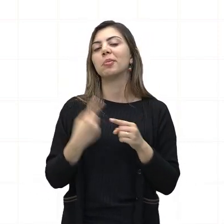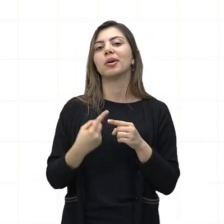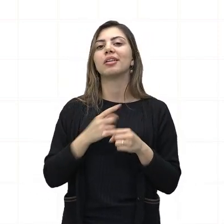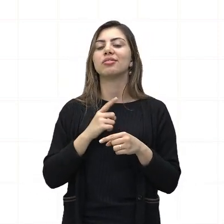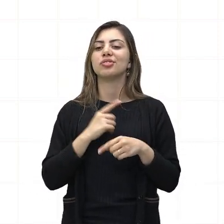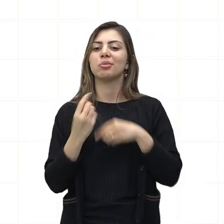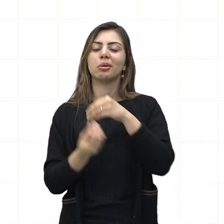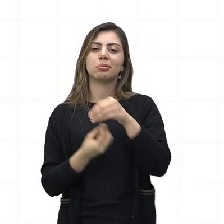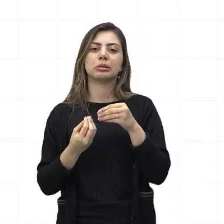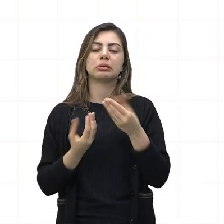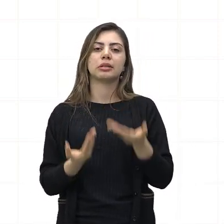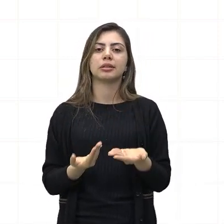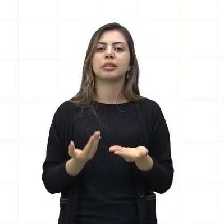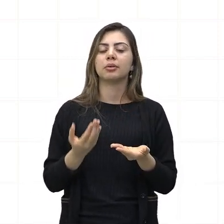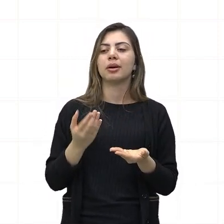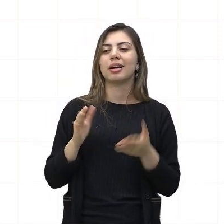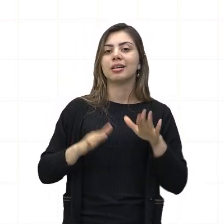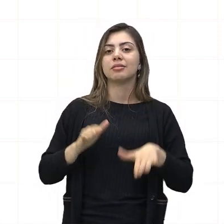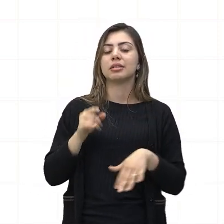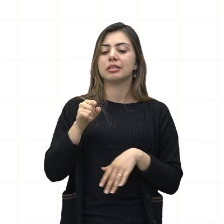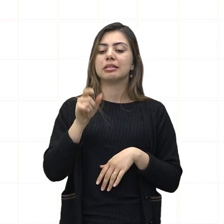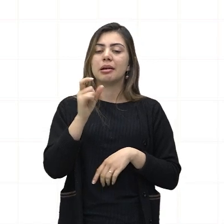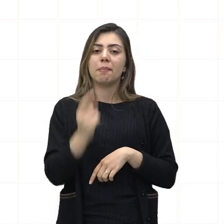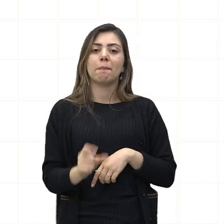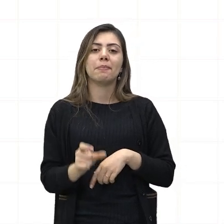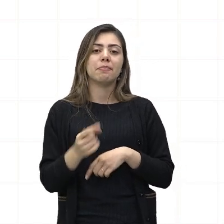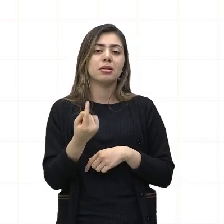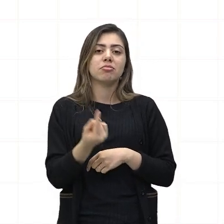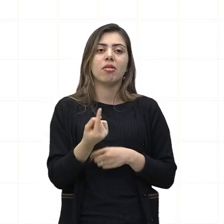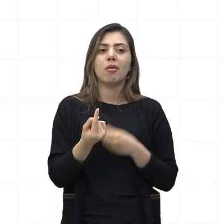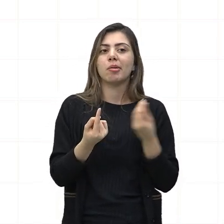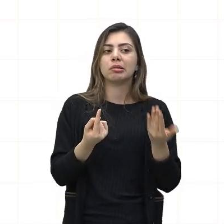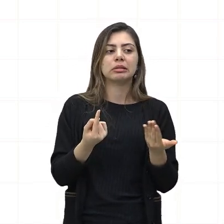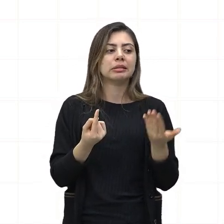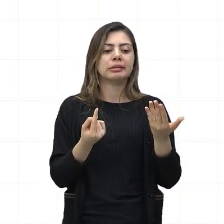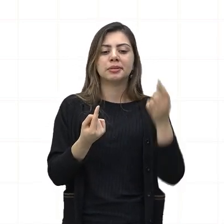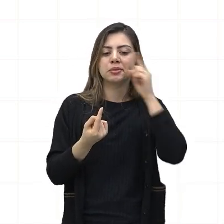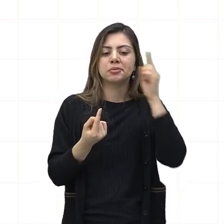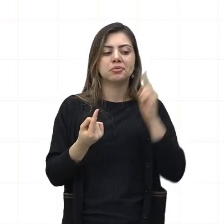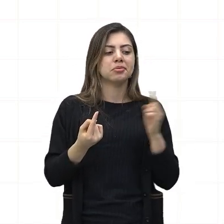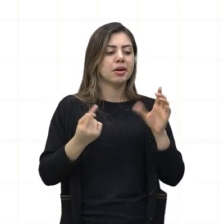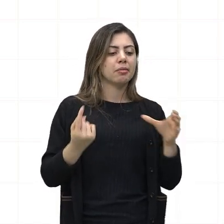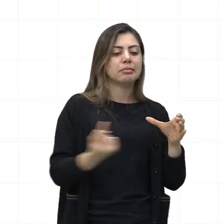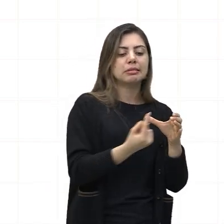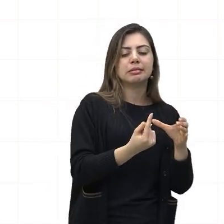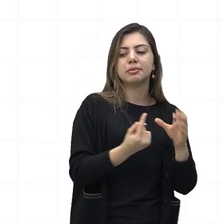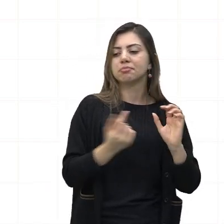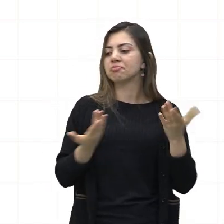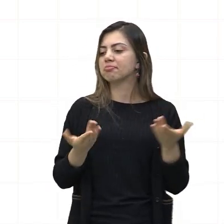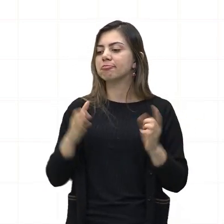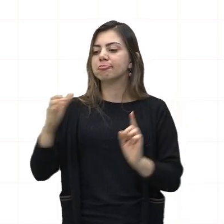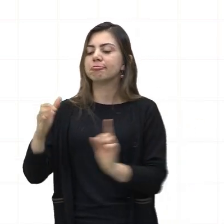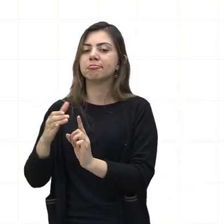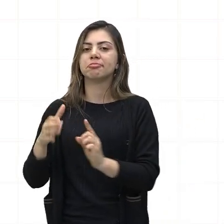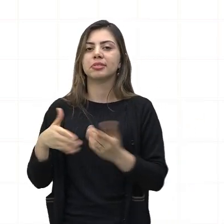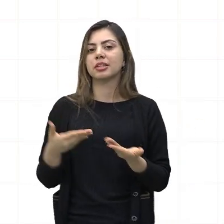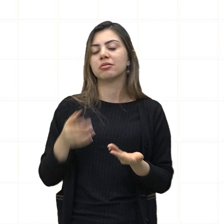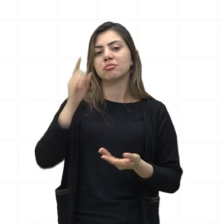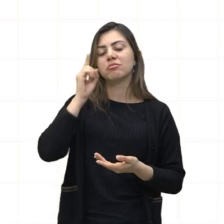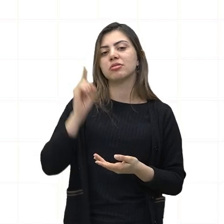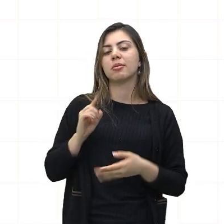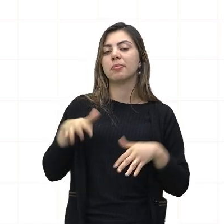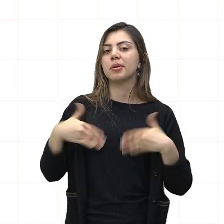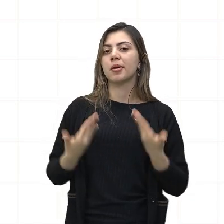dos dois. Então, muitas vezes as pessoas ficavam ali sem encontrar um lugar, sem sentir um lugar de pertencimento entre uma